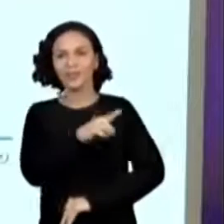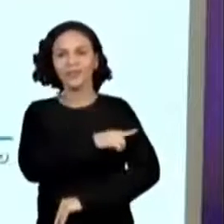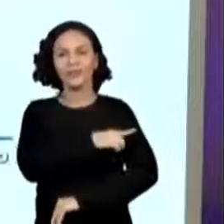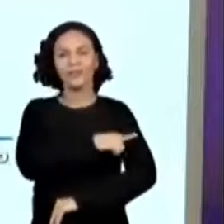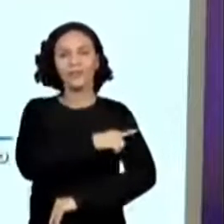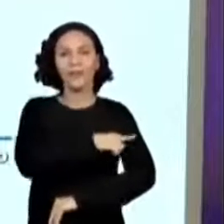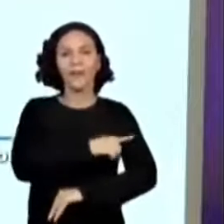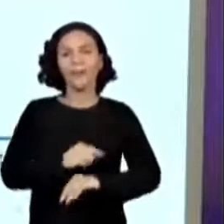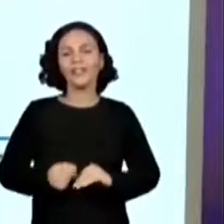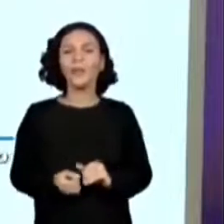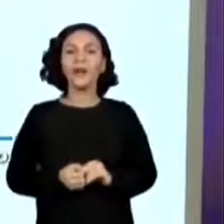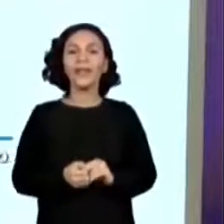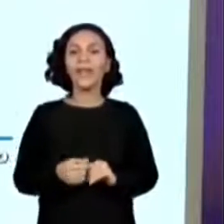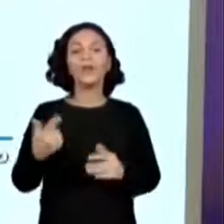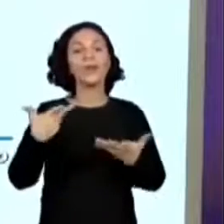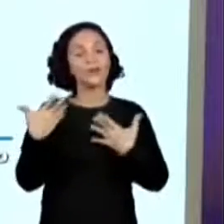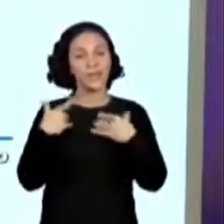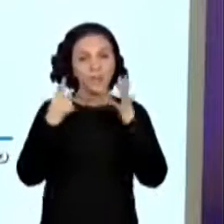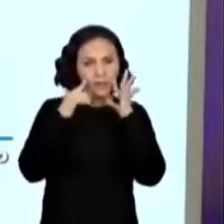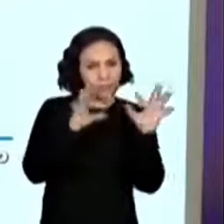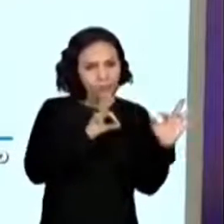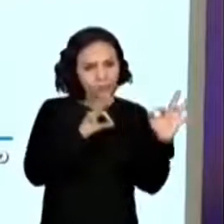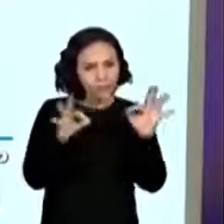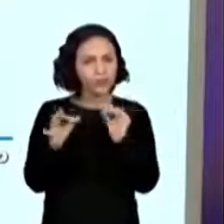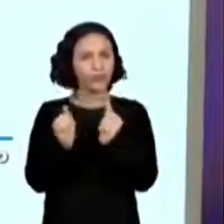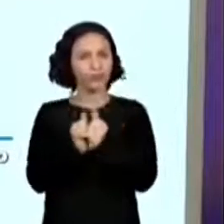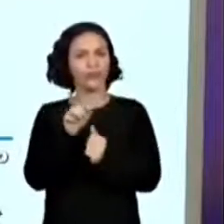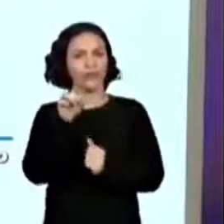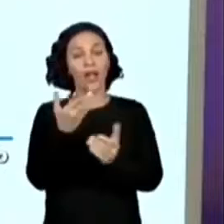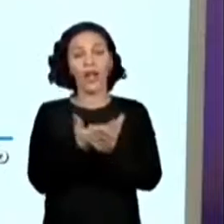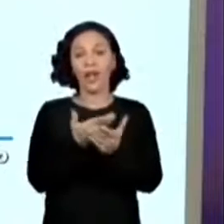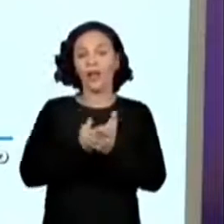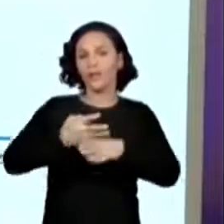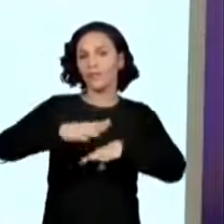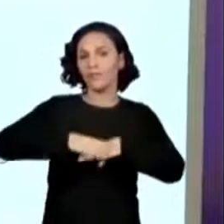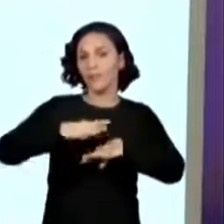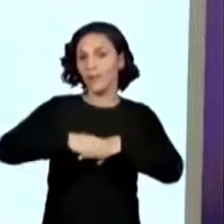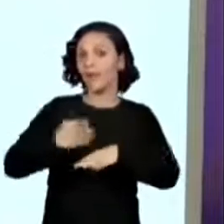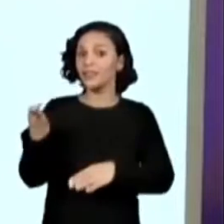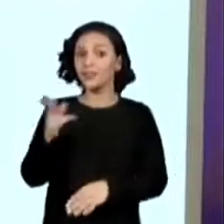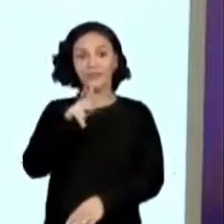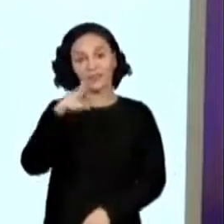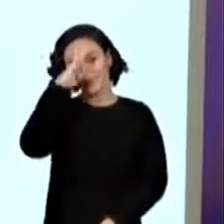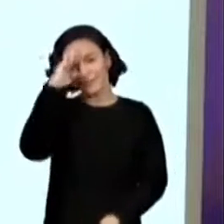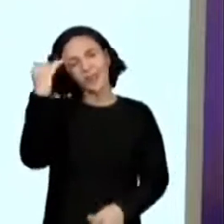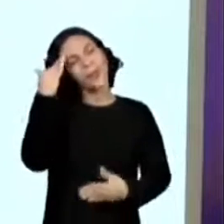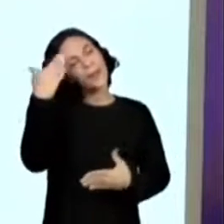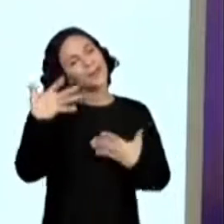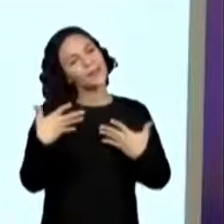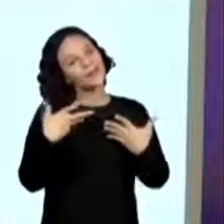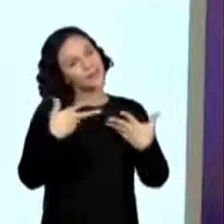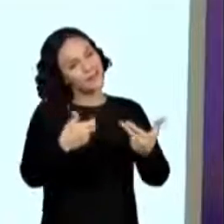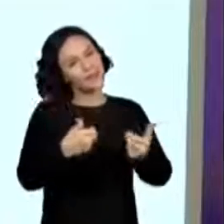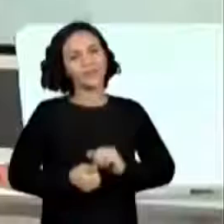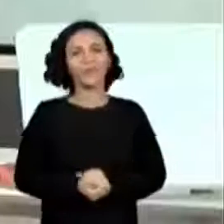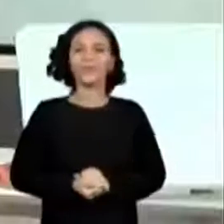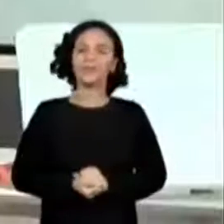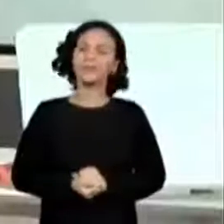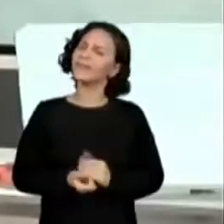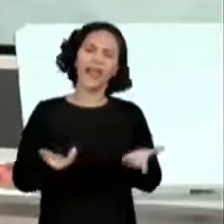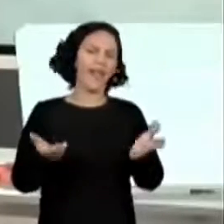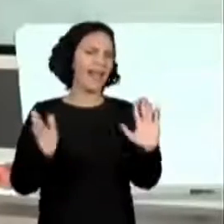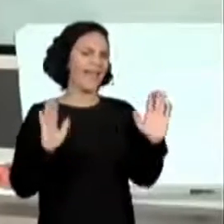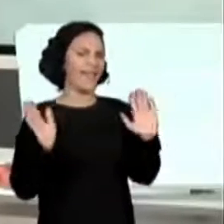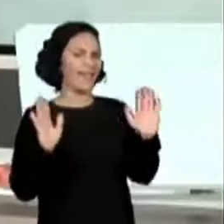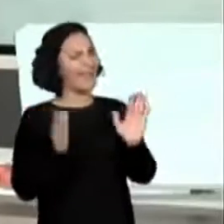professora Franciele e eu vim acompanhar vocês nessa aula de matemática junto com a professora Regiane. Muito obrigada pelo convite, Pro. Imagina,